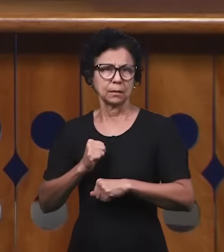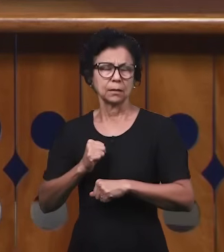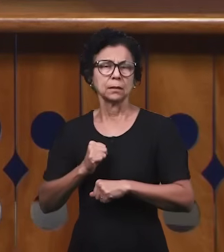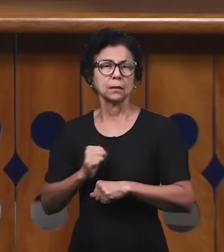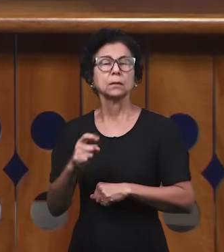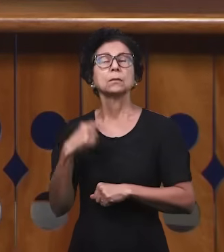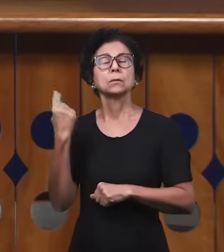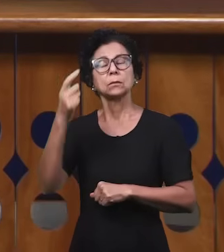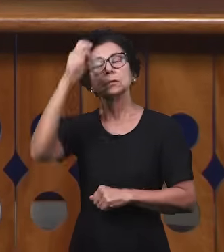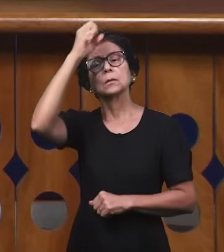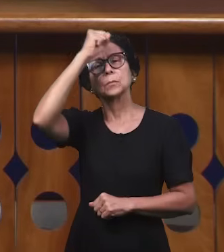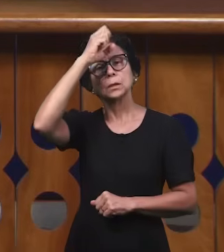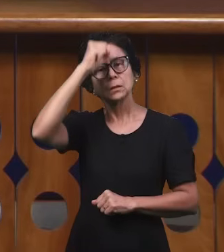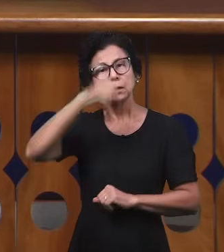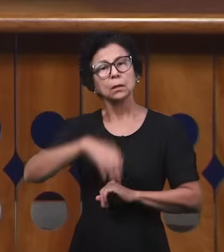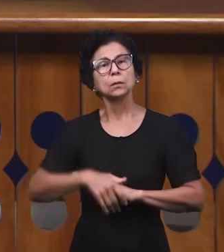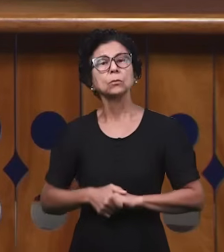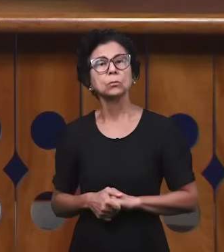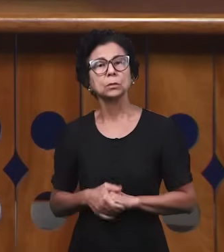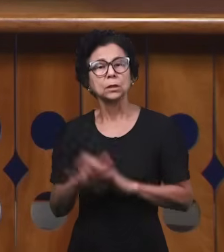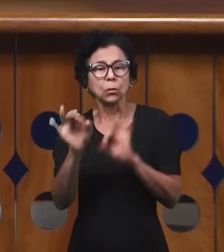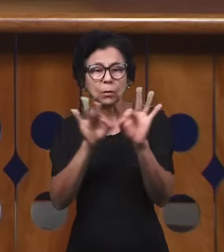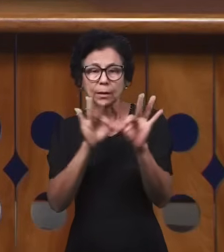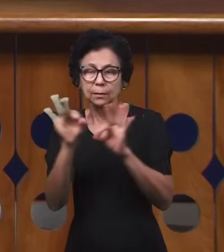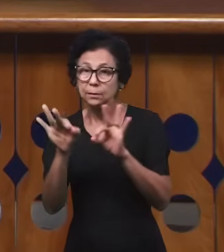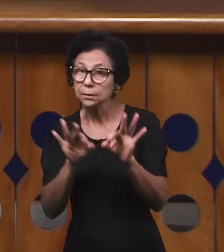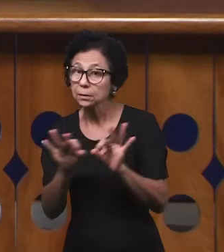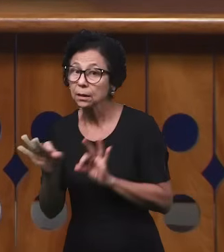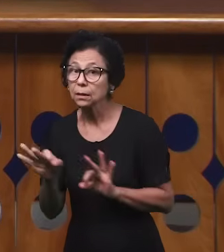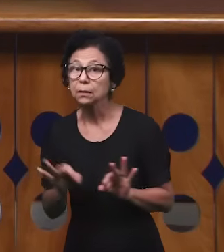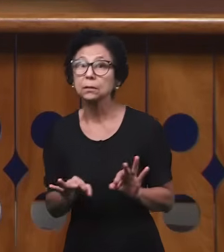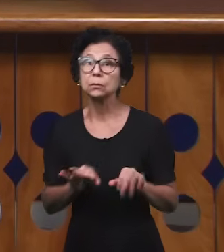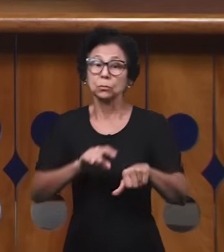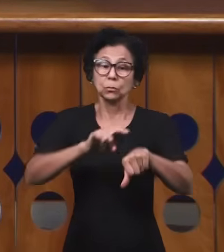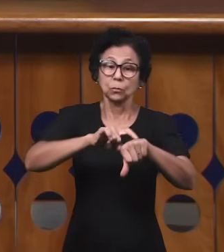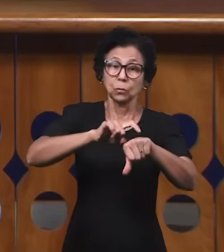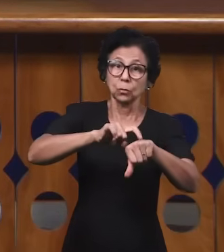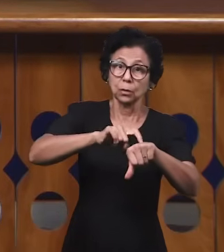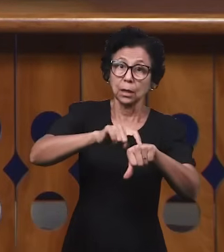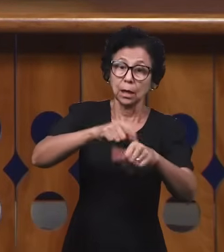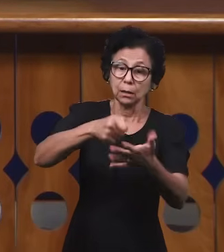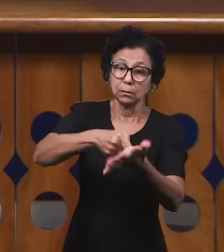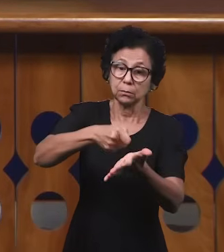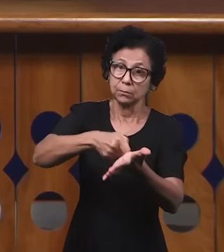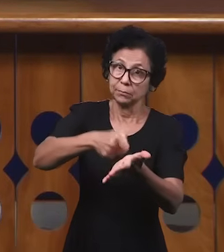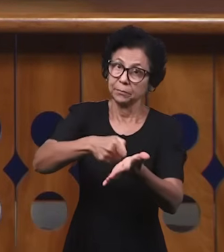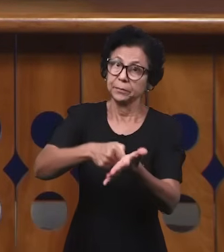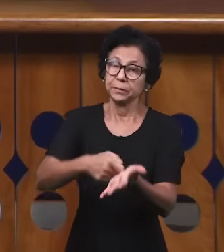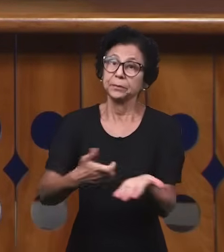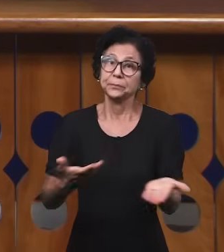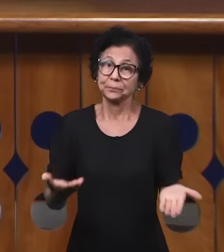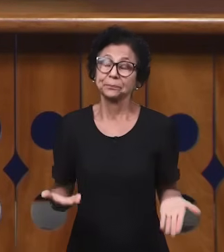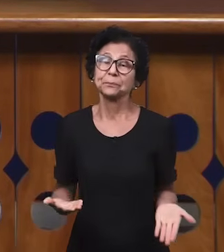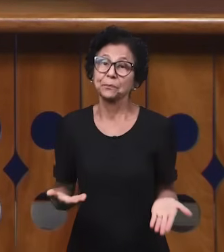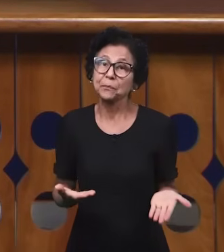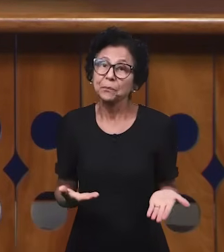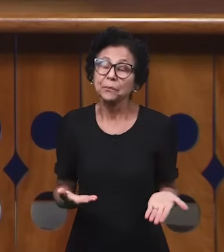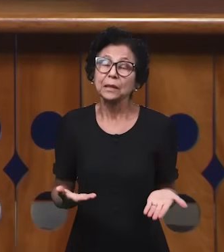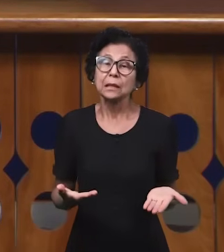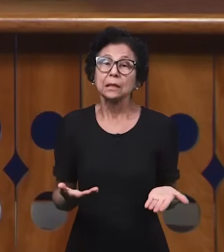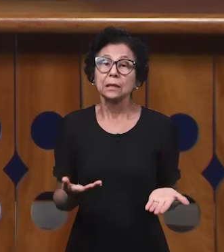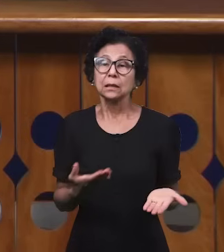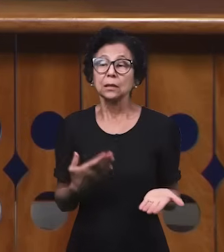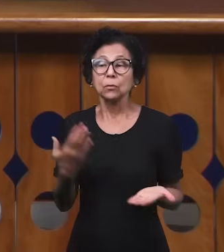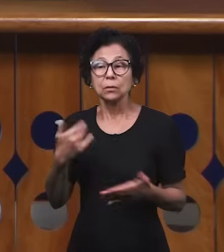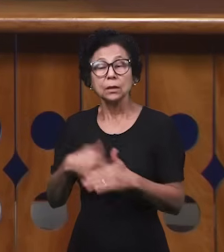estamos aprendendo disciplina. Existe um horário para se cumprir, não é verdade? Isso, o nosso convívio